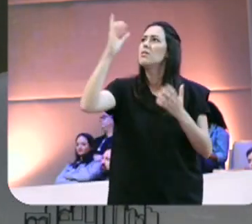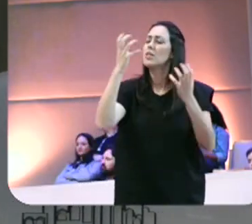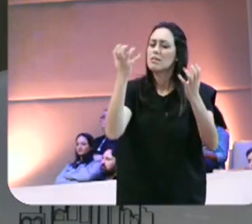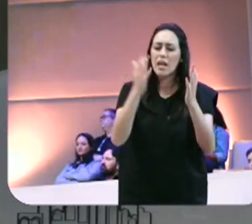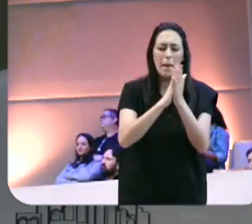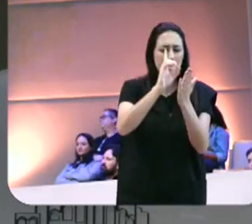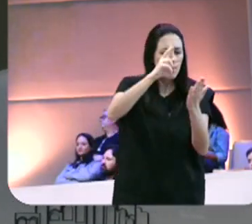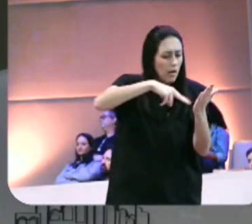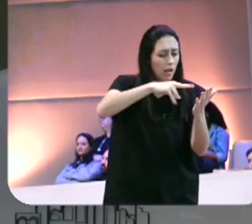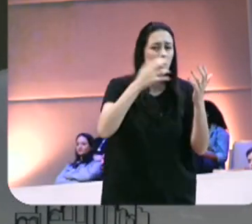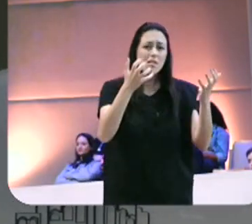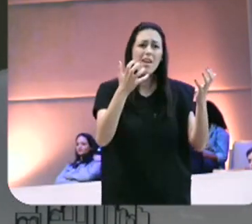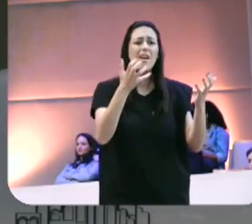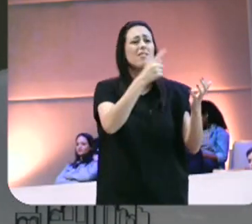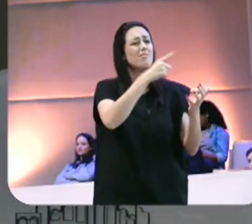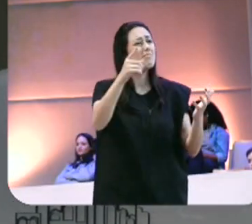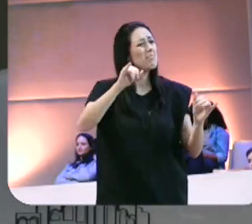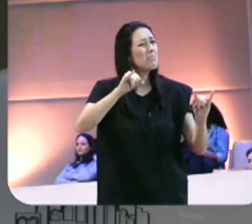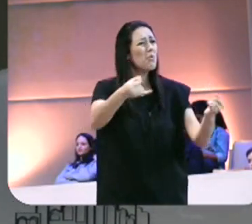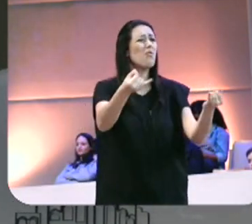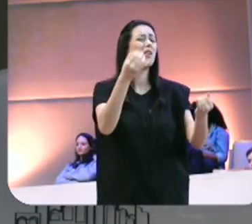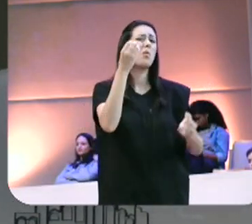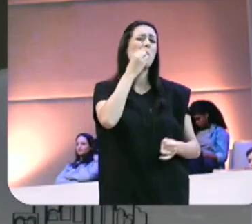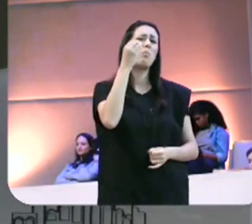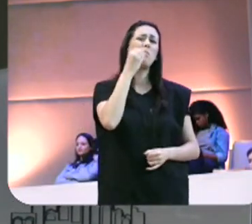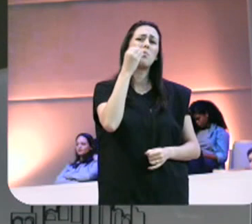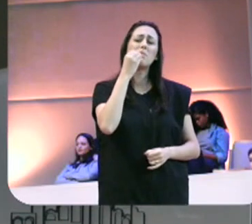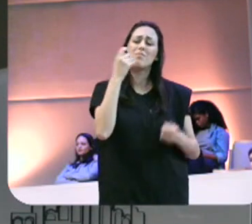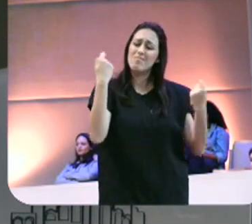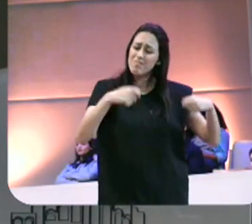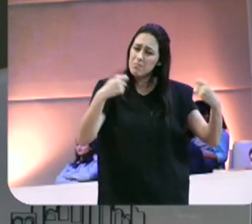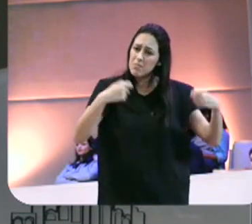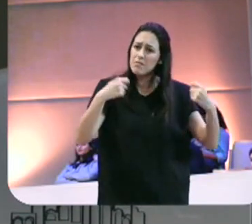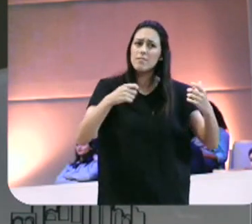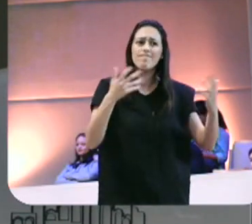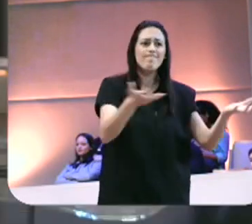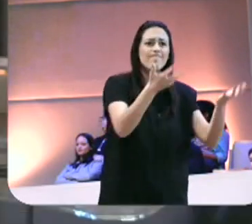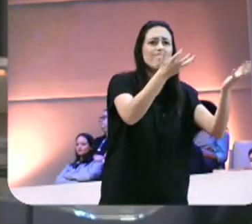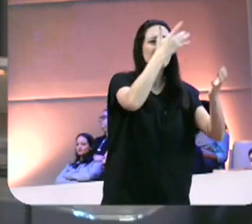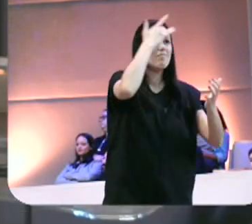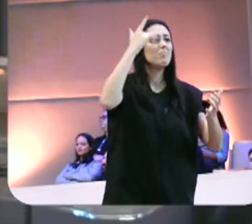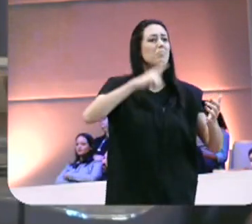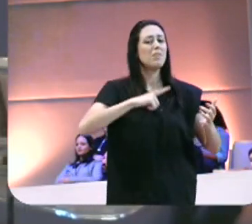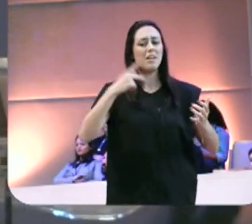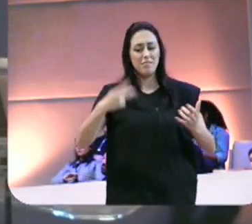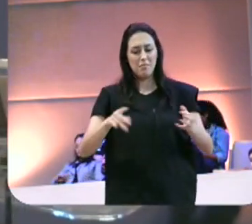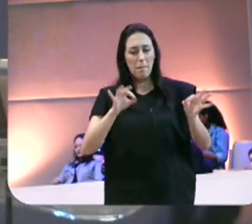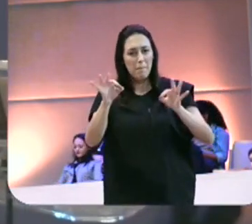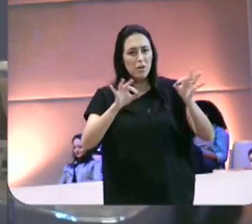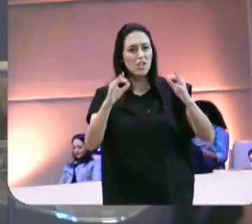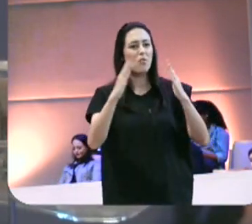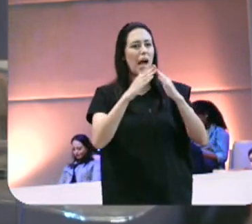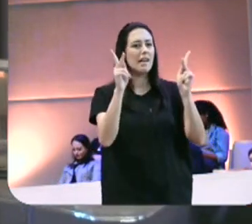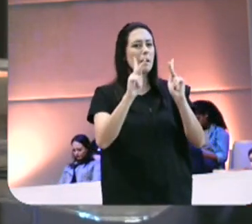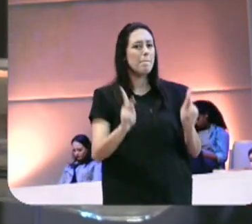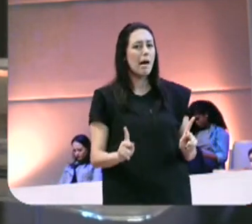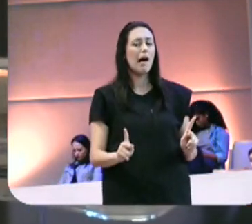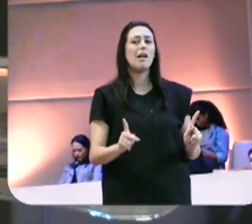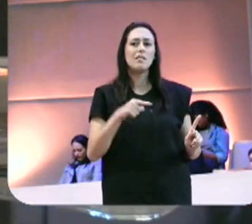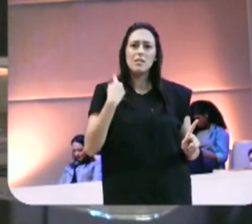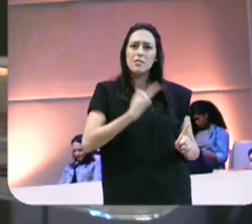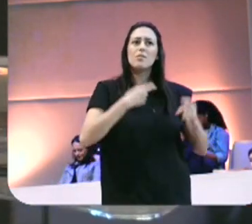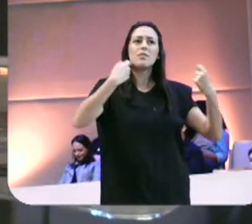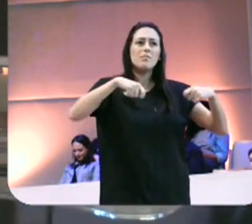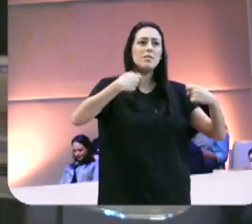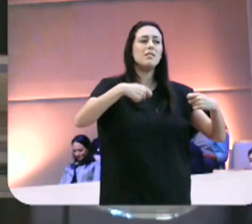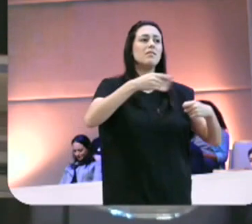nossas vidas. Irmãos, que oportunidade que nós temos de mobilizar a nossa igreja para a casa de paz. Nós sonhamos em entrar em 1000 casas com